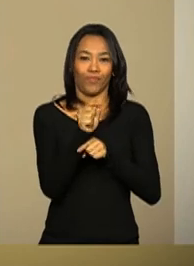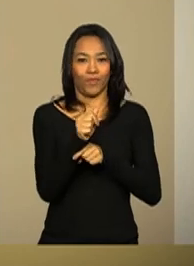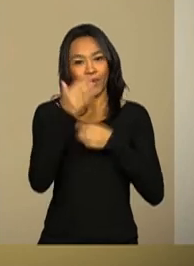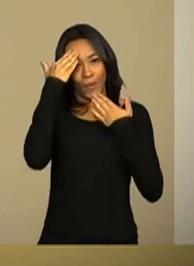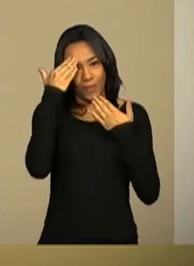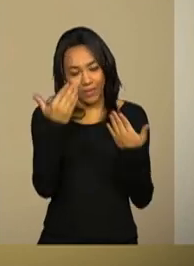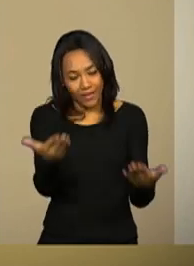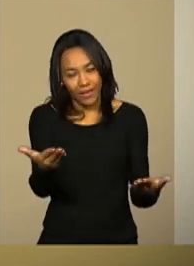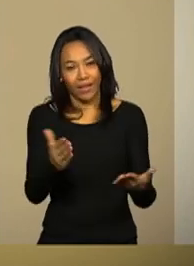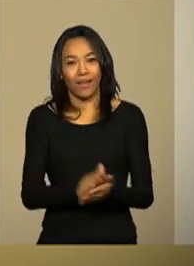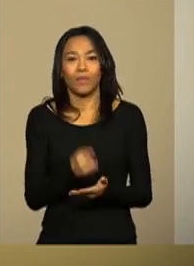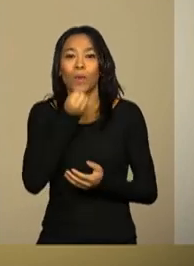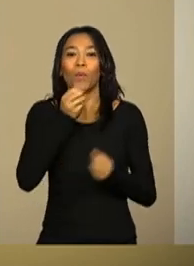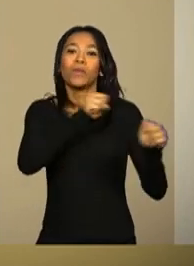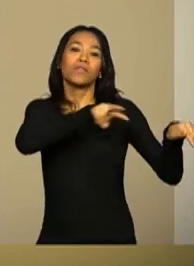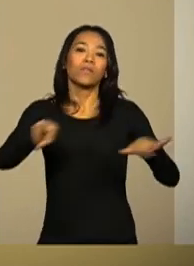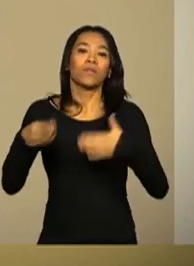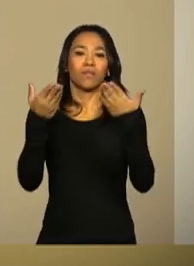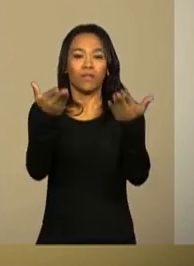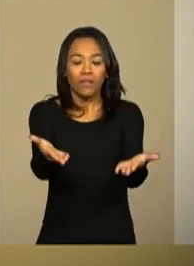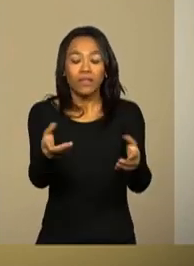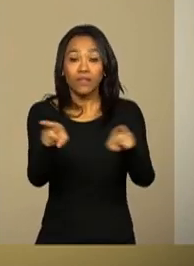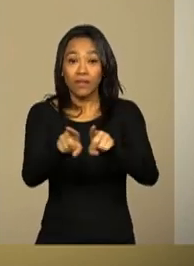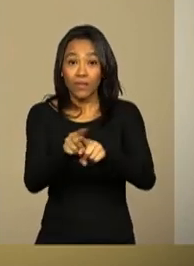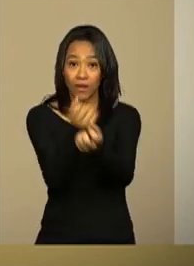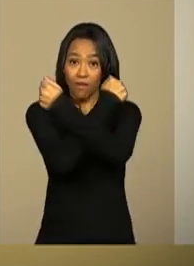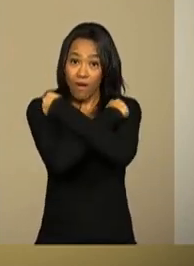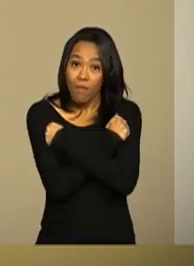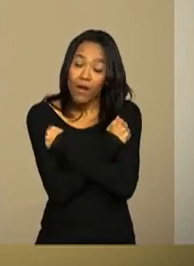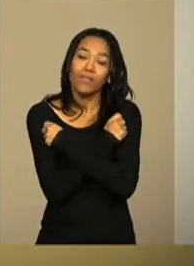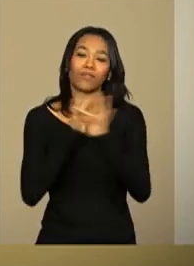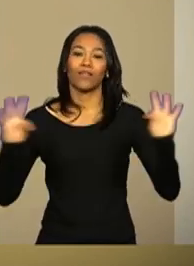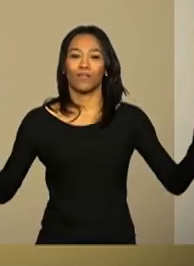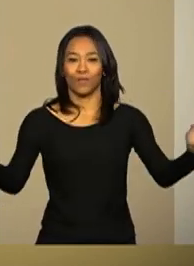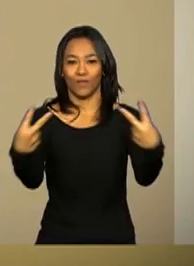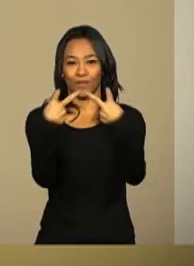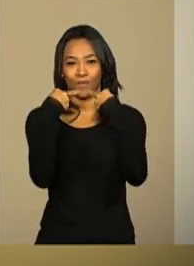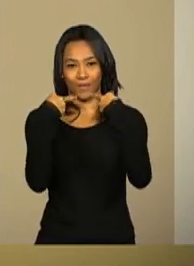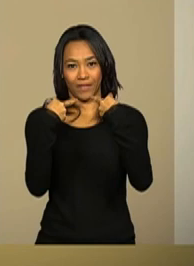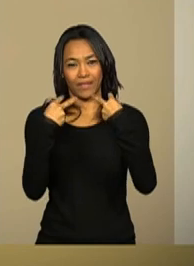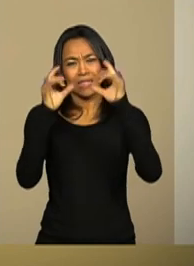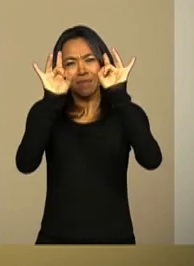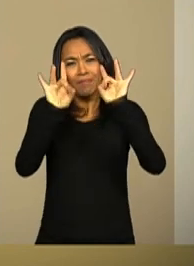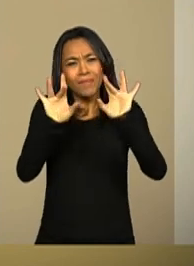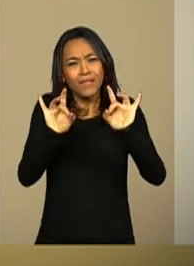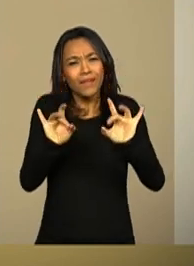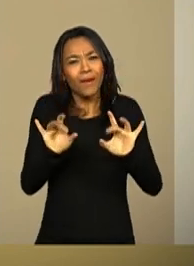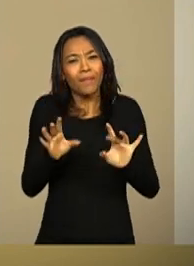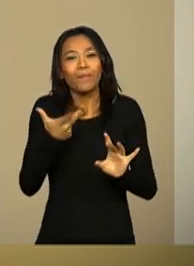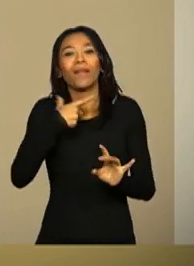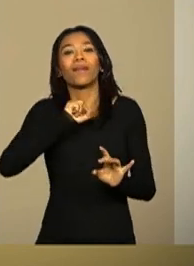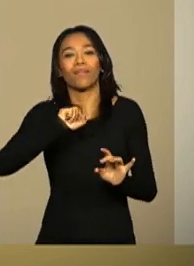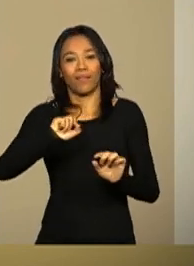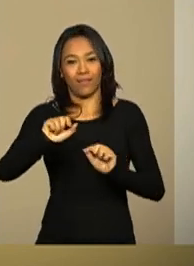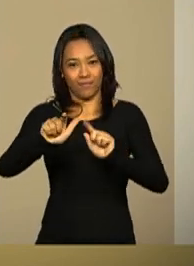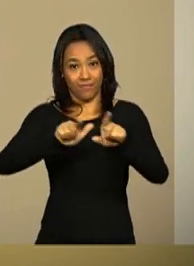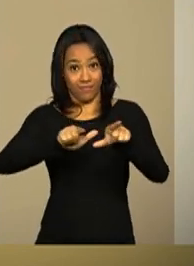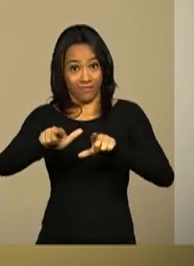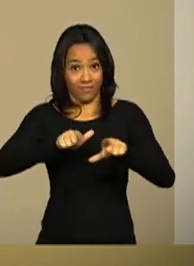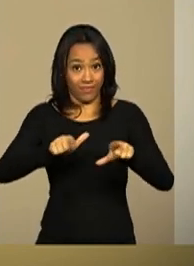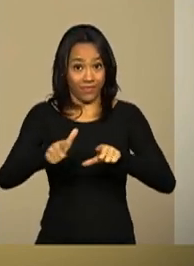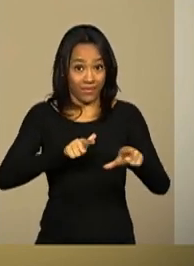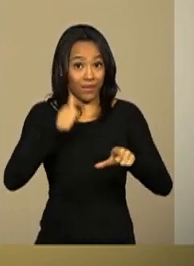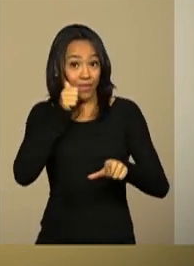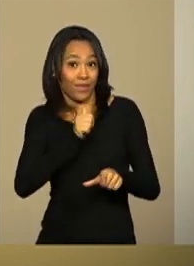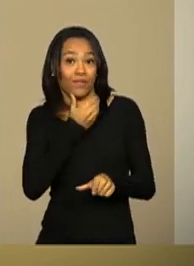Obrigada Luciano uma boa semana para você e um abraço para os nossos ouvintes especialmente para os nossos queridos